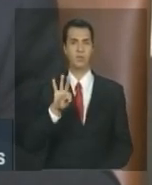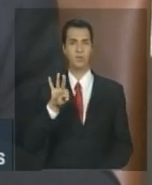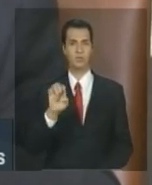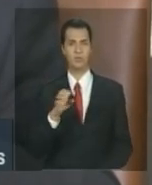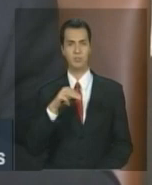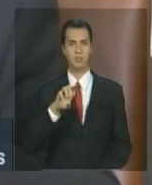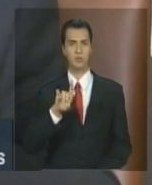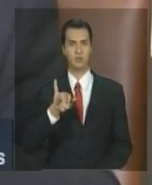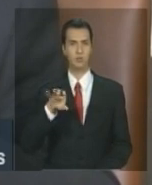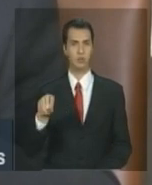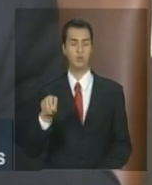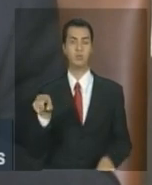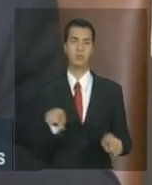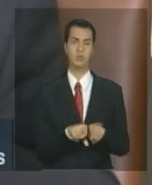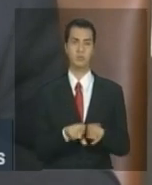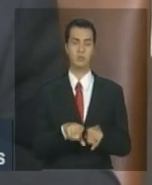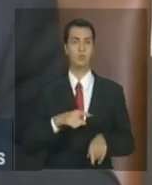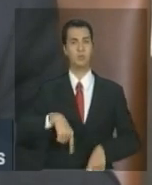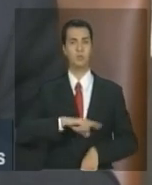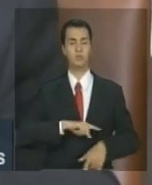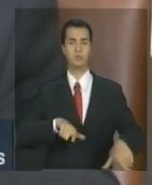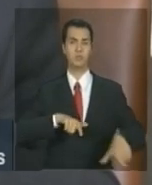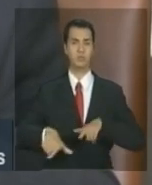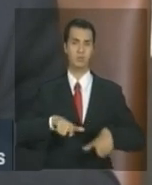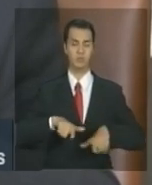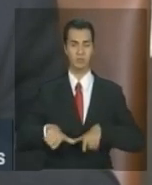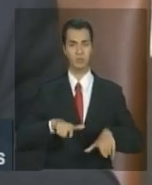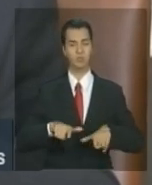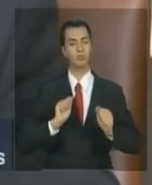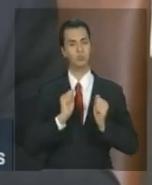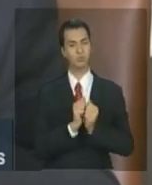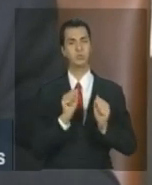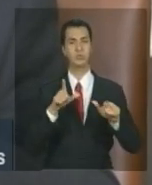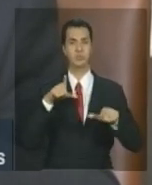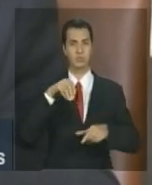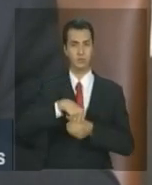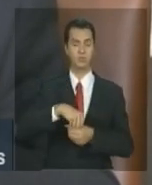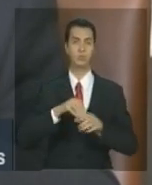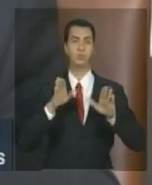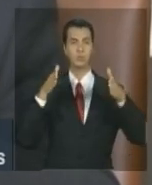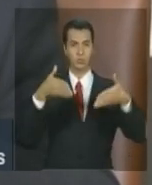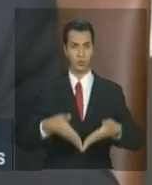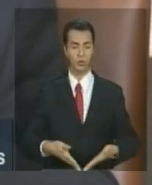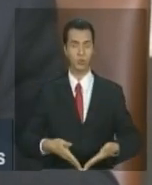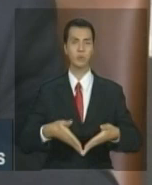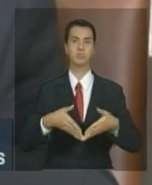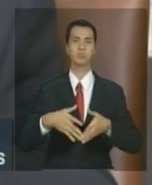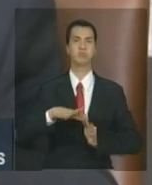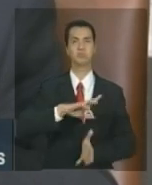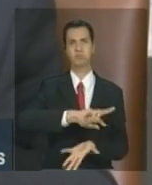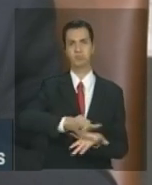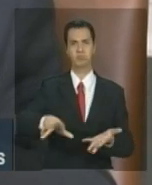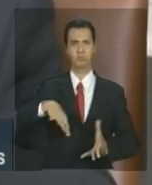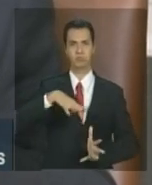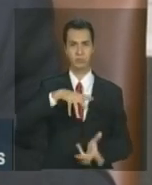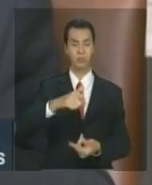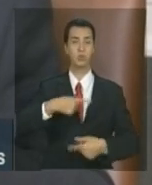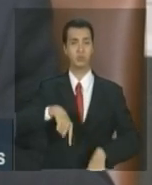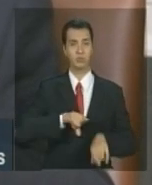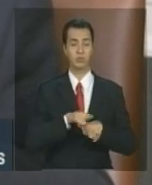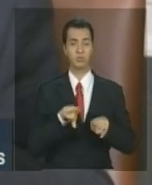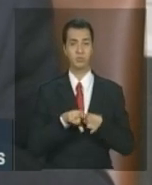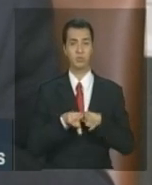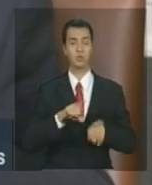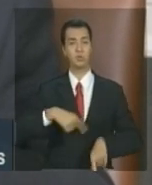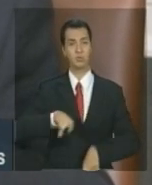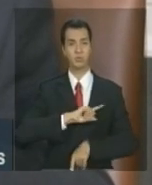seja o nosso trabalho conjunto em foros multilaterais. E realizamos também já um grande progresso na